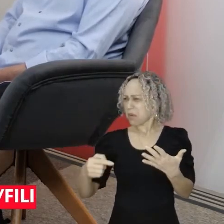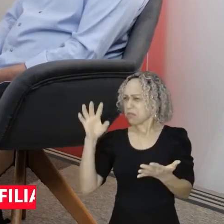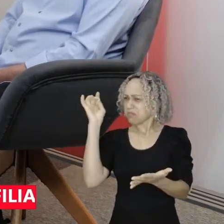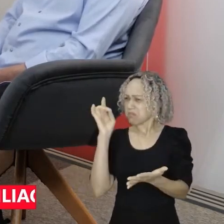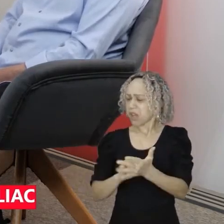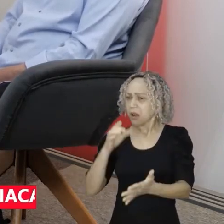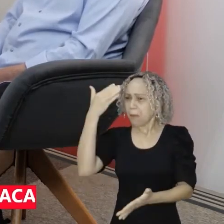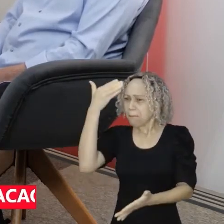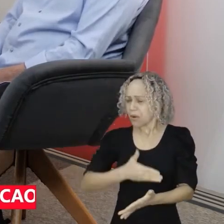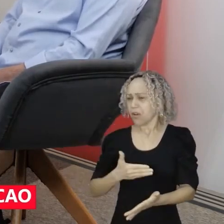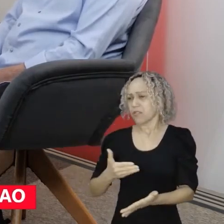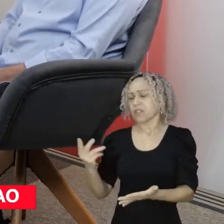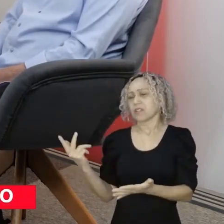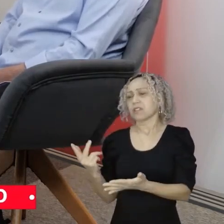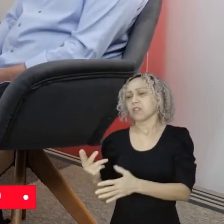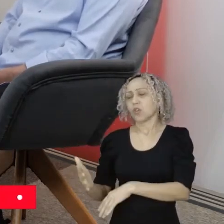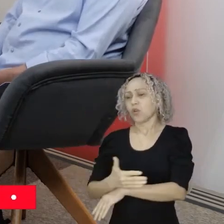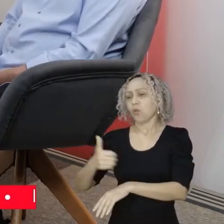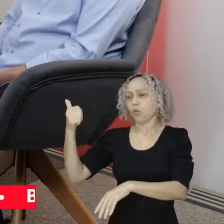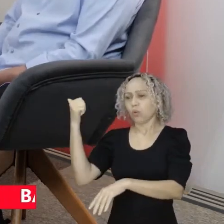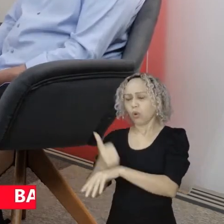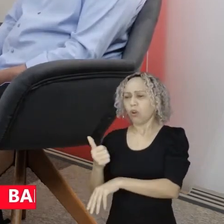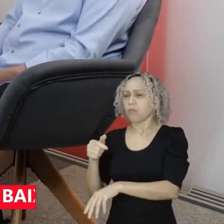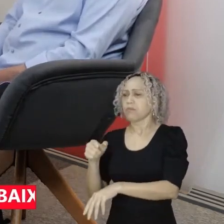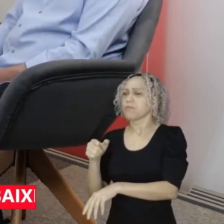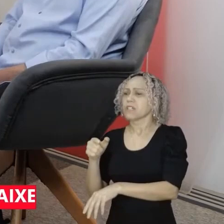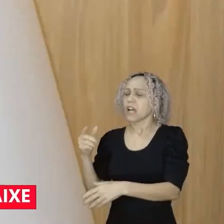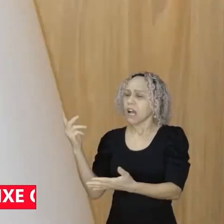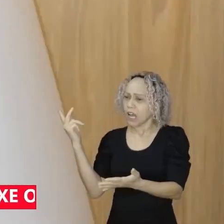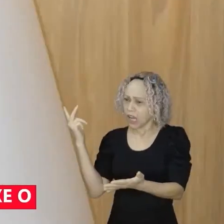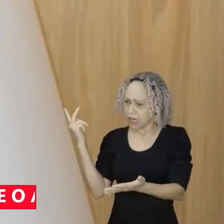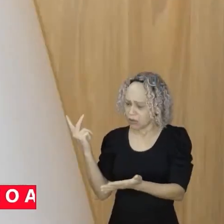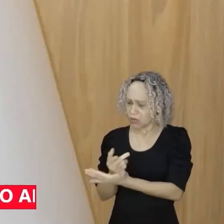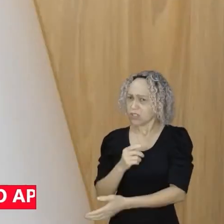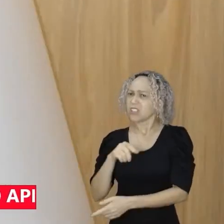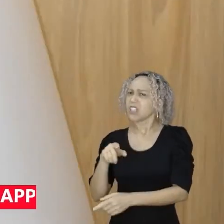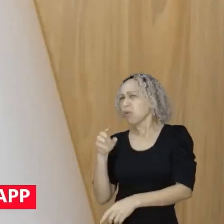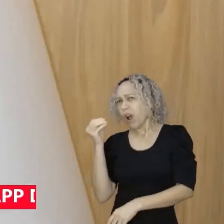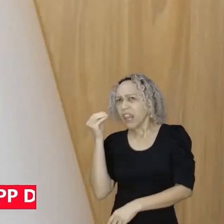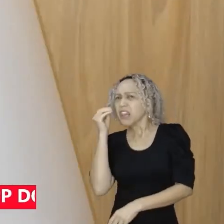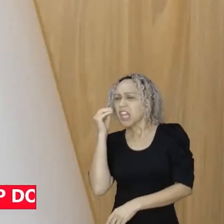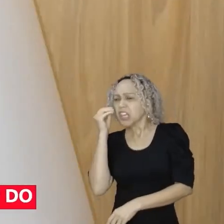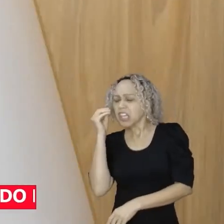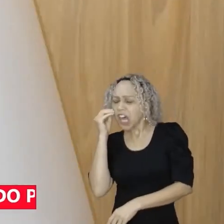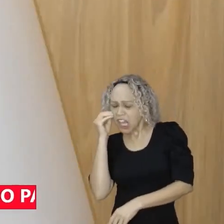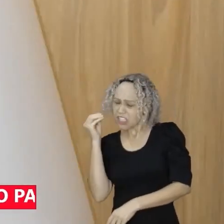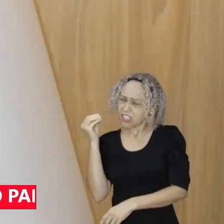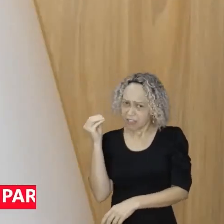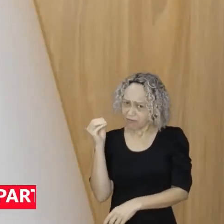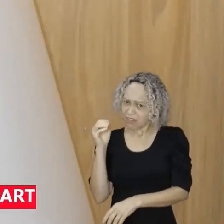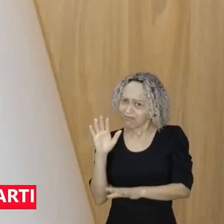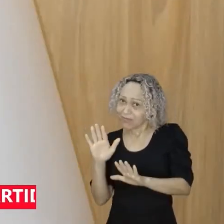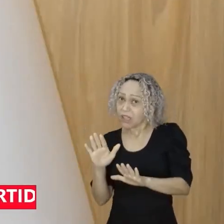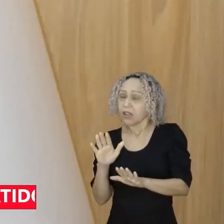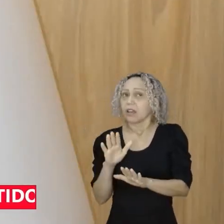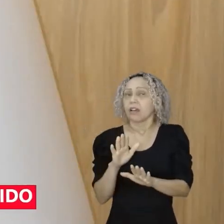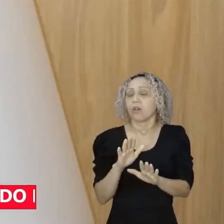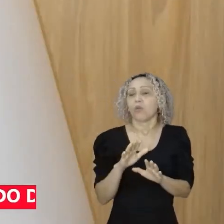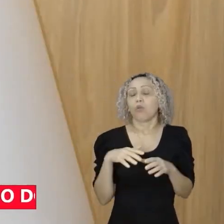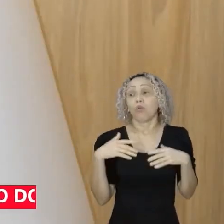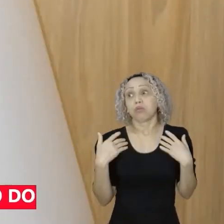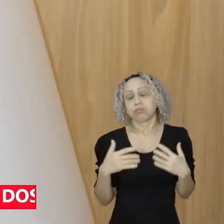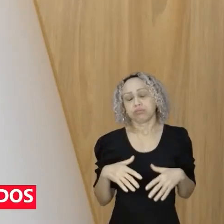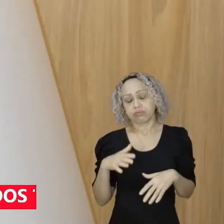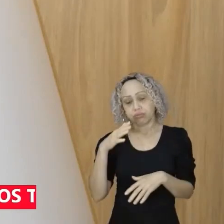o golpe e muitas provas de que houve a tentativa de golpe, melhor dizendo. Né? Uhum. Felizmente, o golpe fracassou. Mas, olha, foi